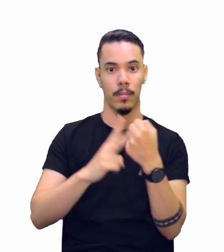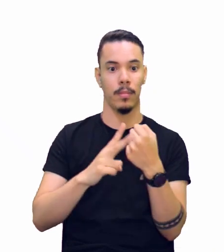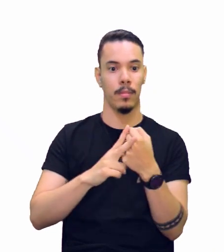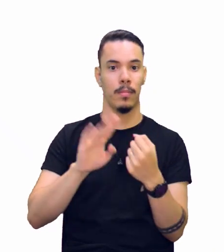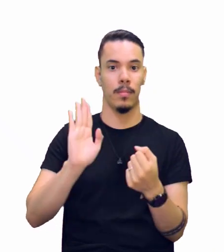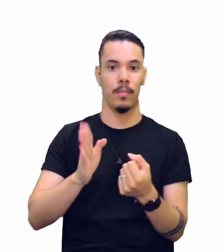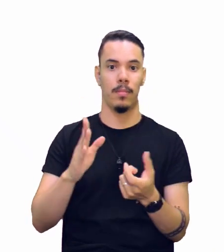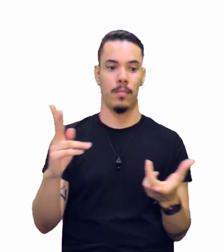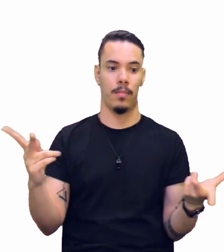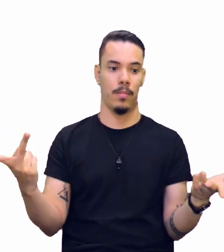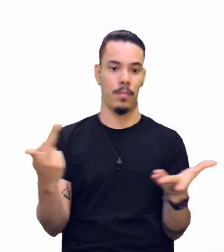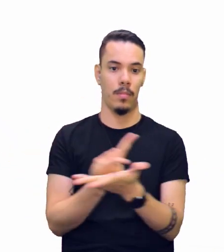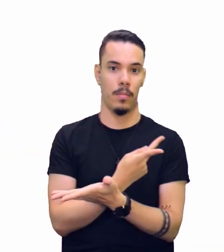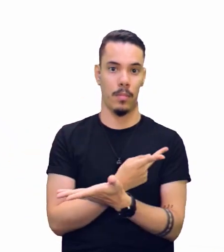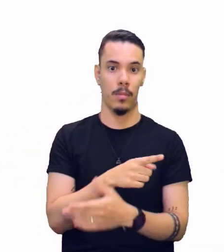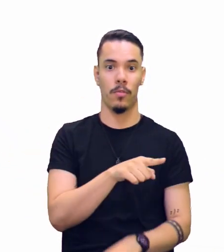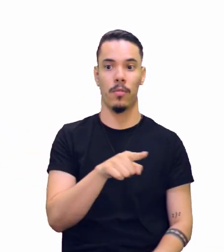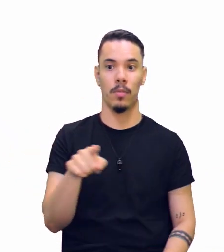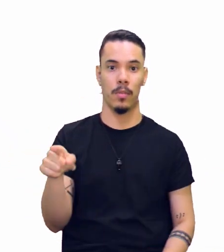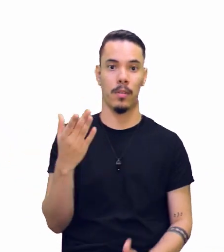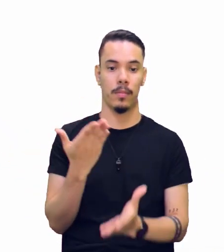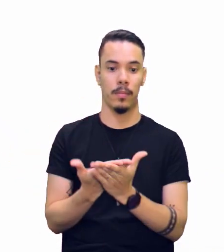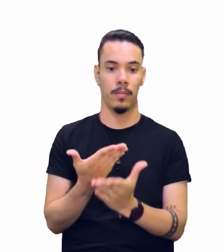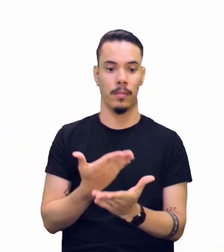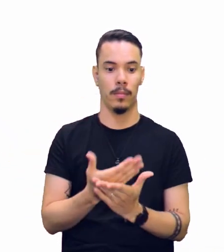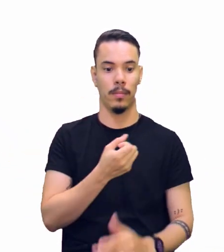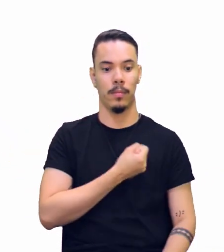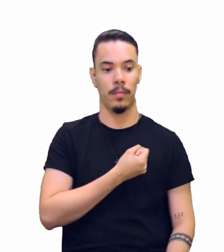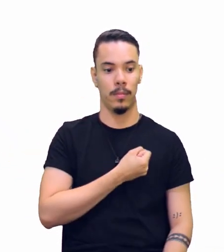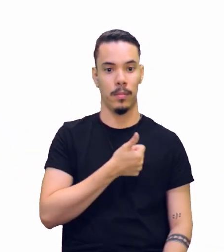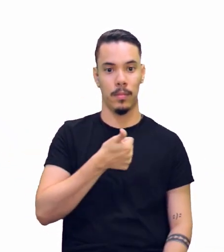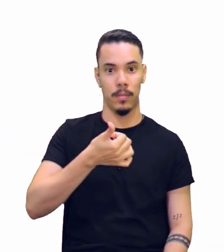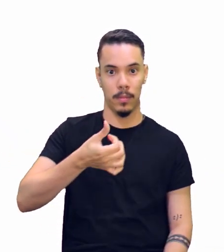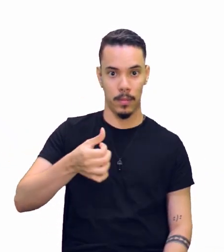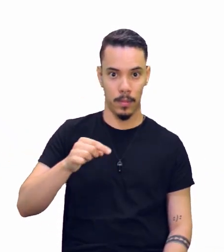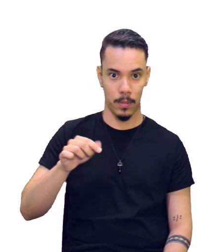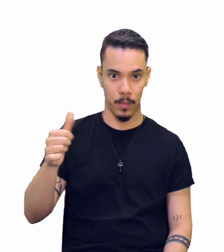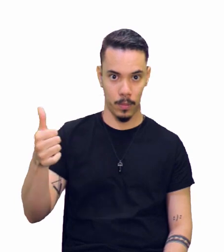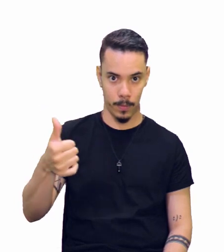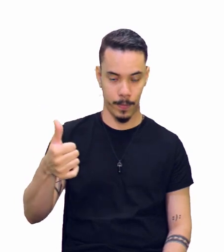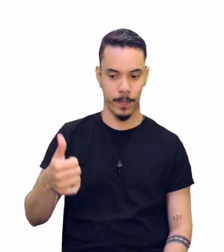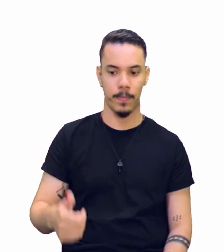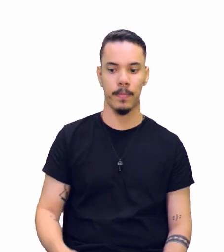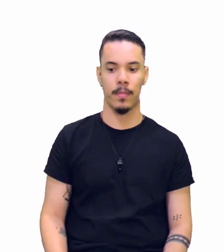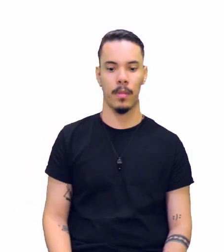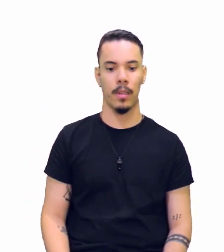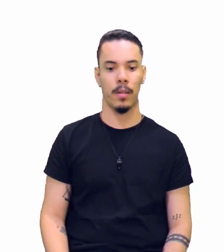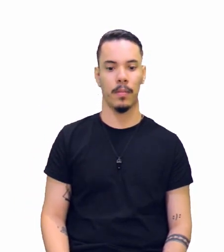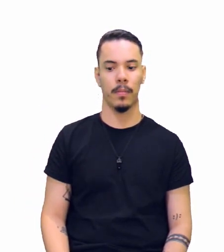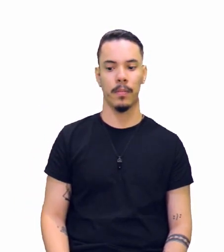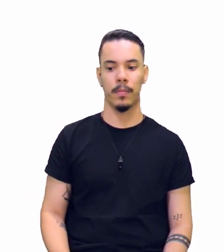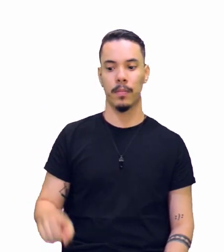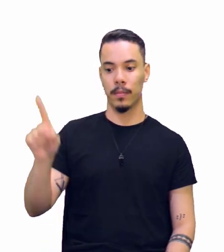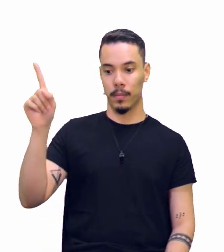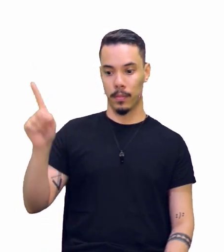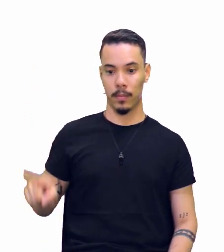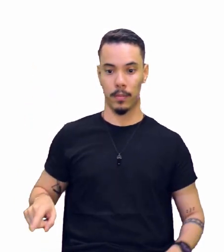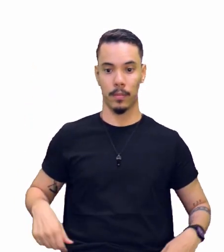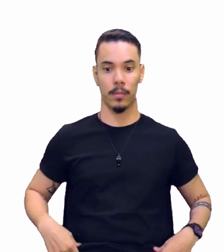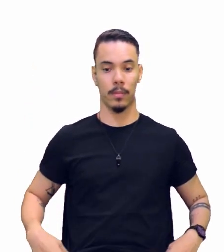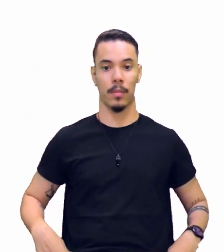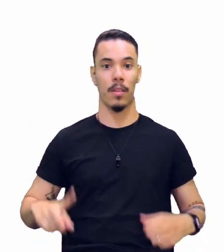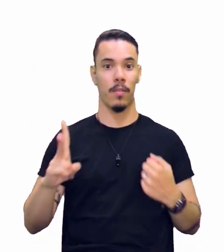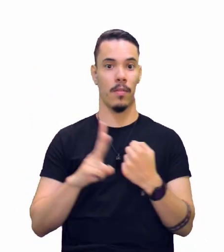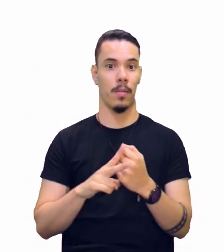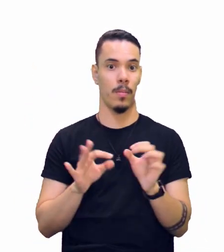foi passado para vocês lá na aula 16.1. E aqui se trata de uma flexão verbal